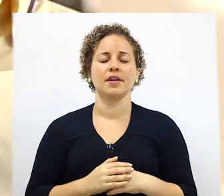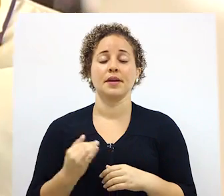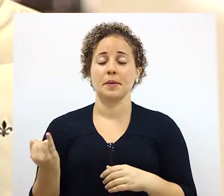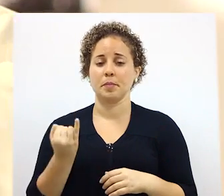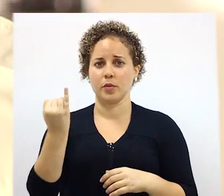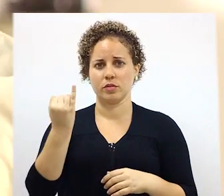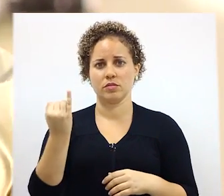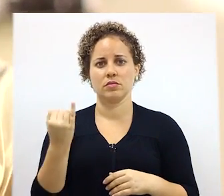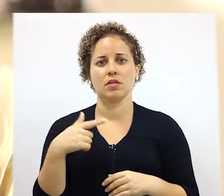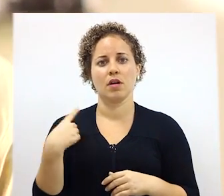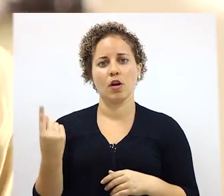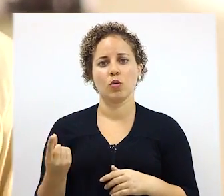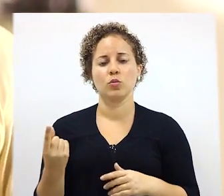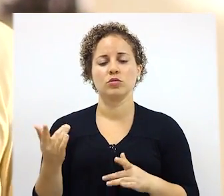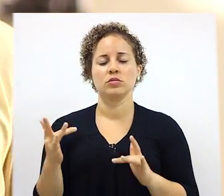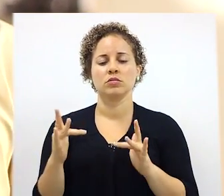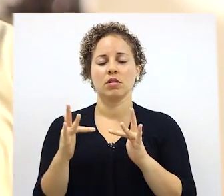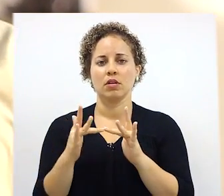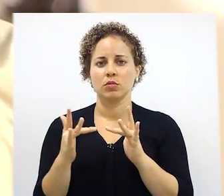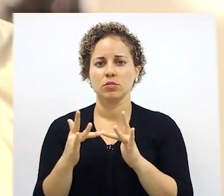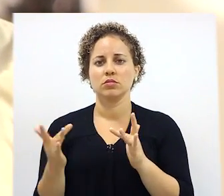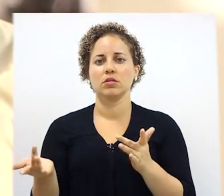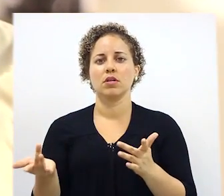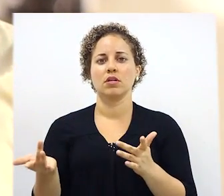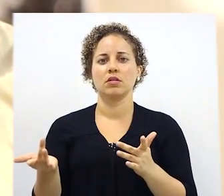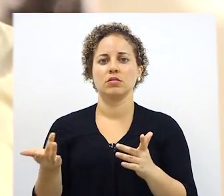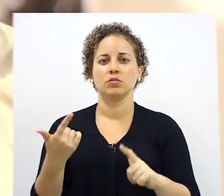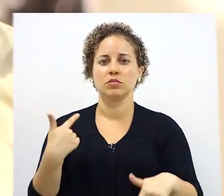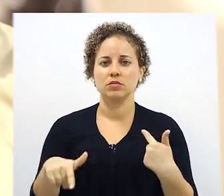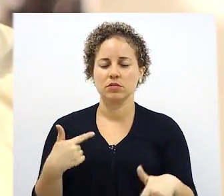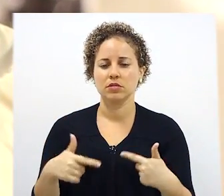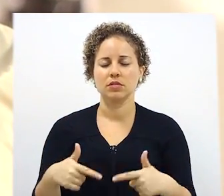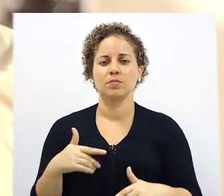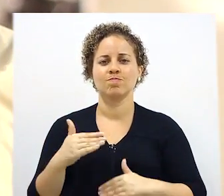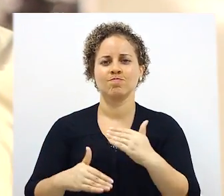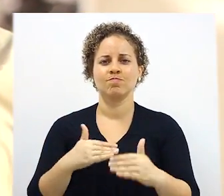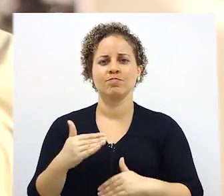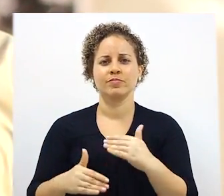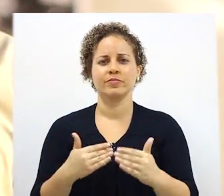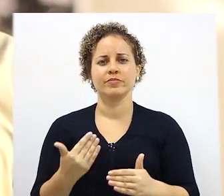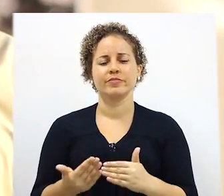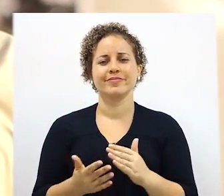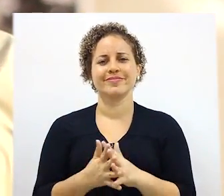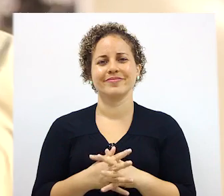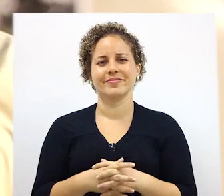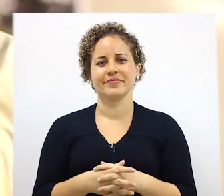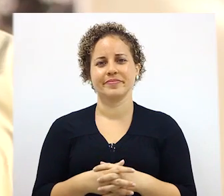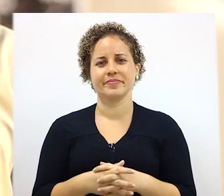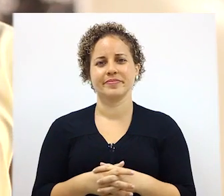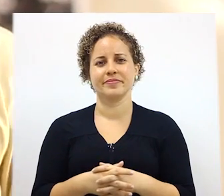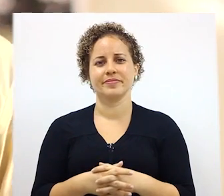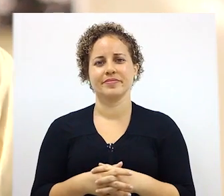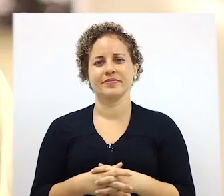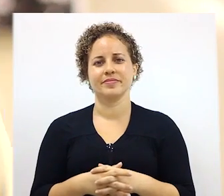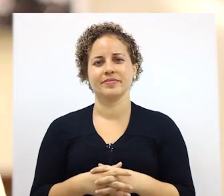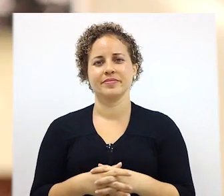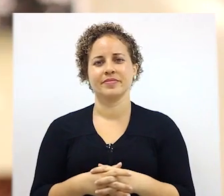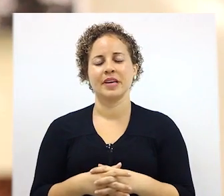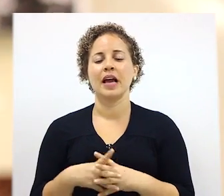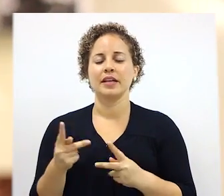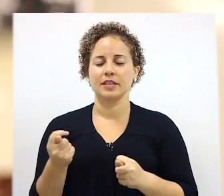muitos estão ligados à produtividade e muitas vezes a produtividade excessiva afeta a ergonomia.